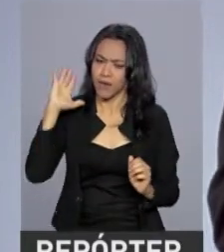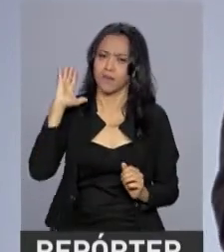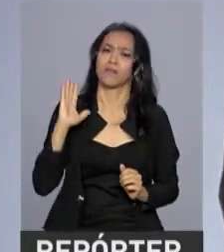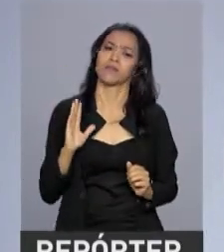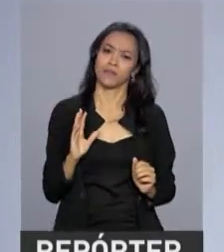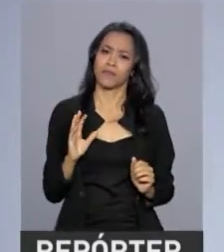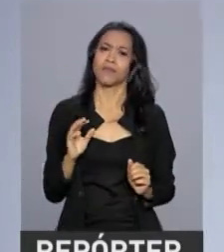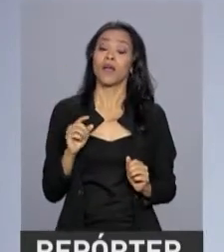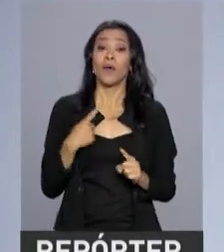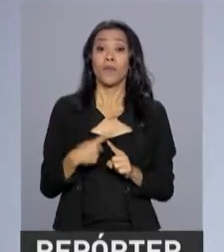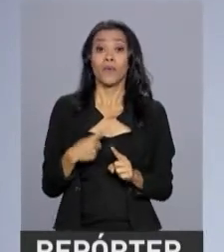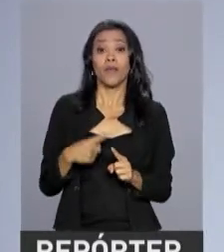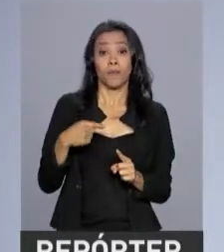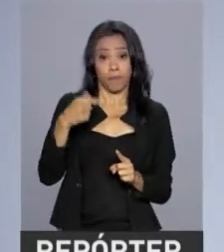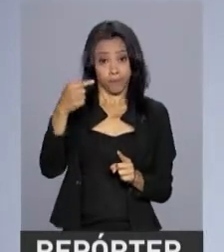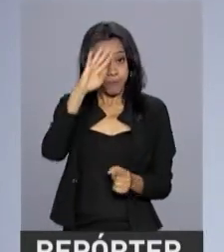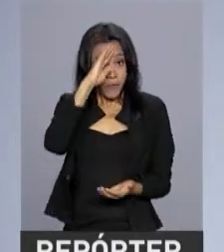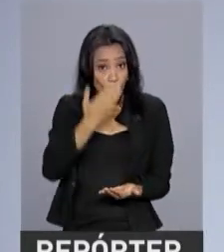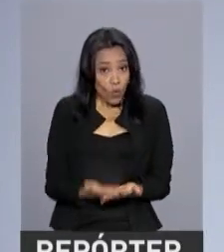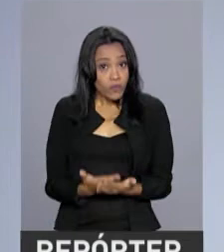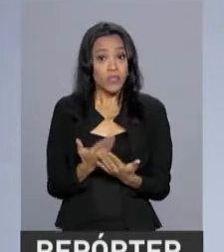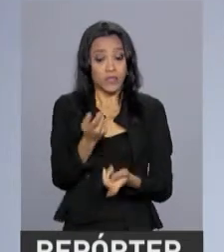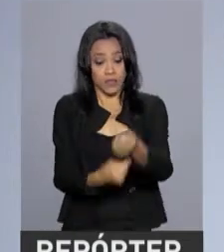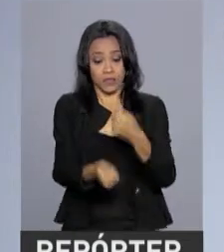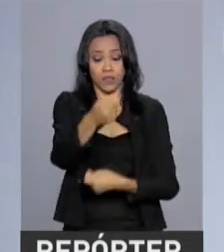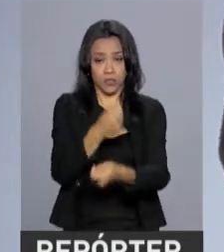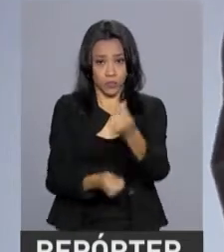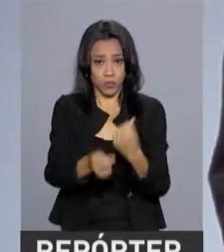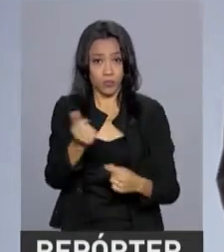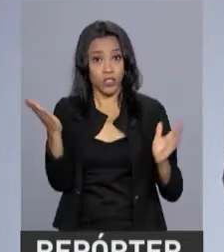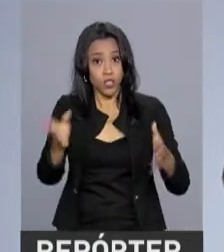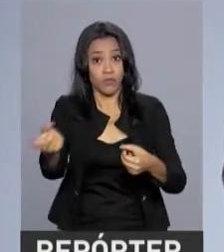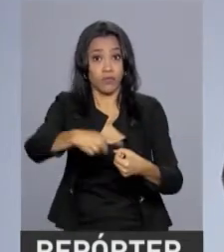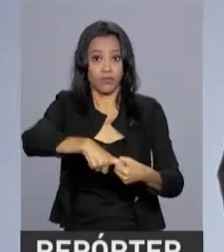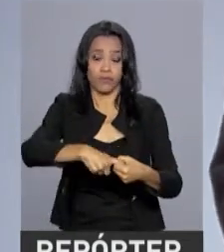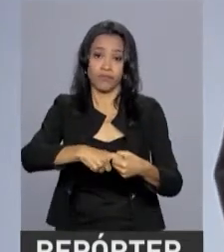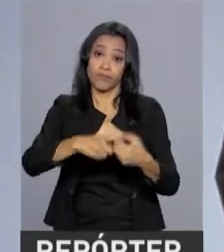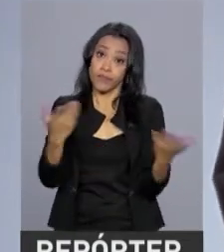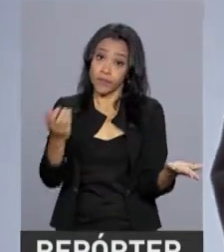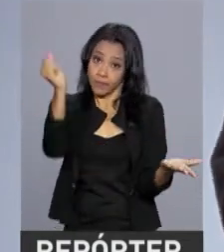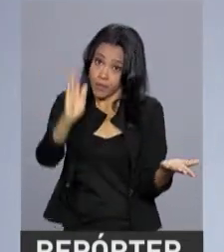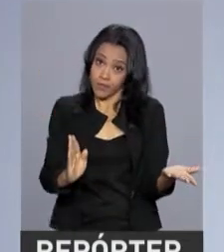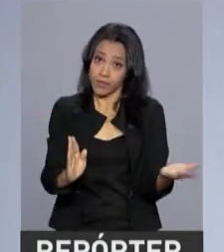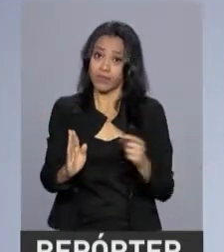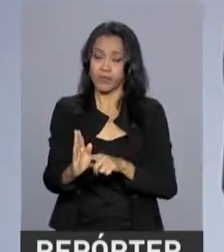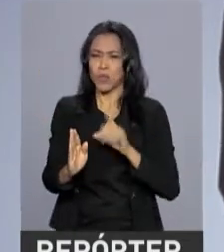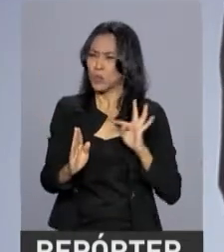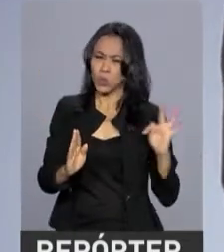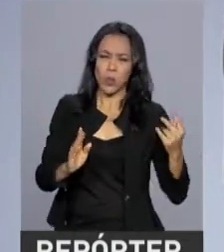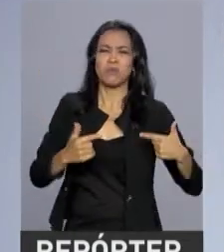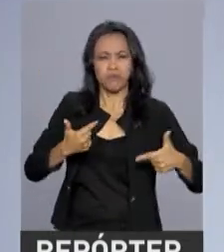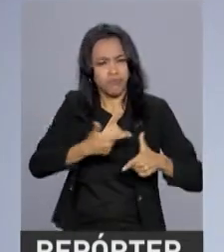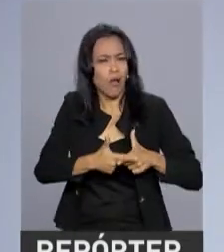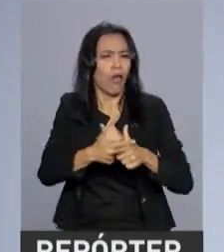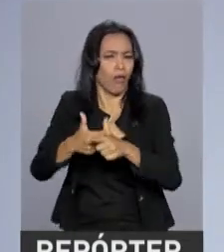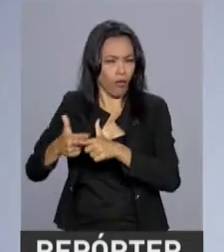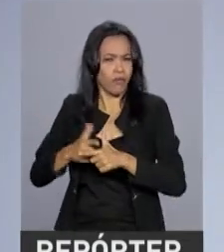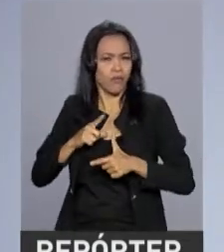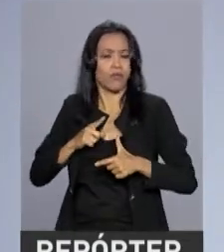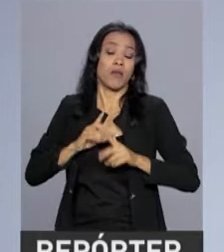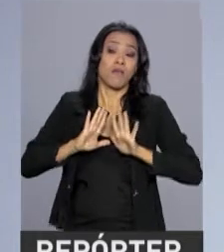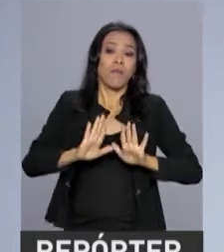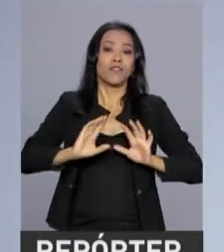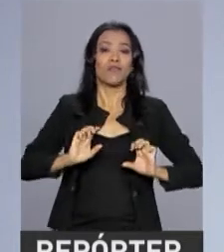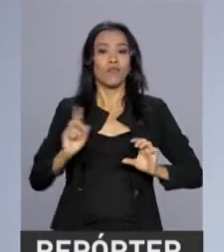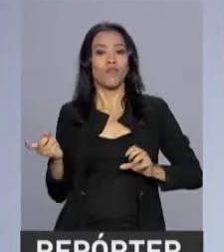do que a confiança da economia está de volta o brasil com todas as dificuldades retomou